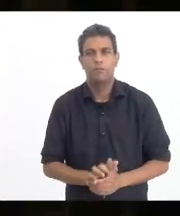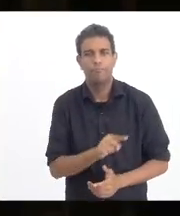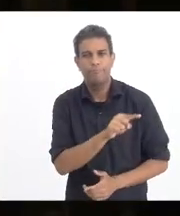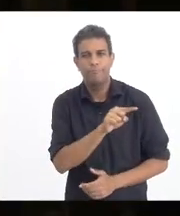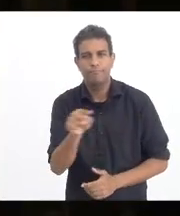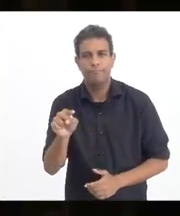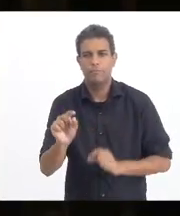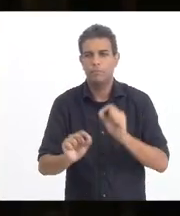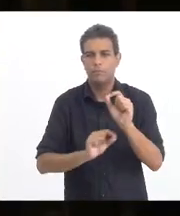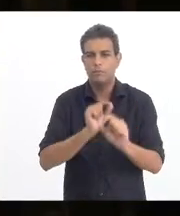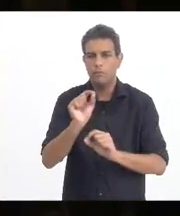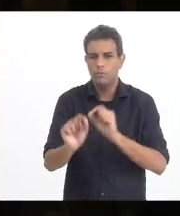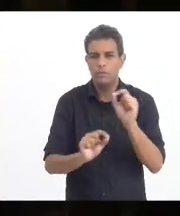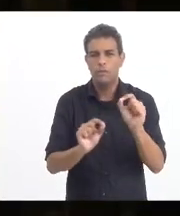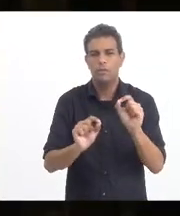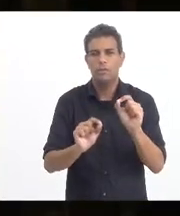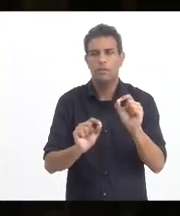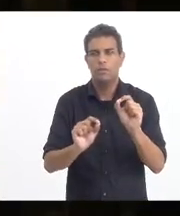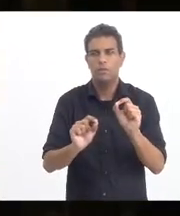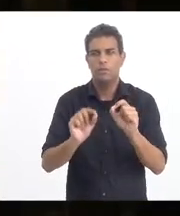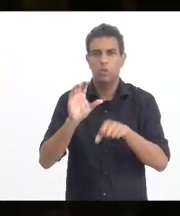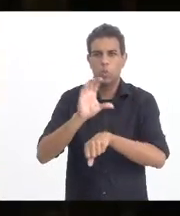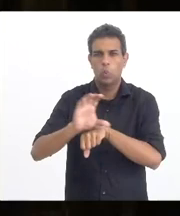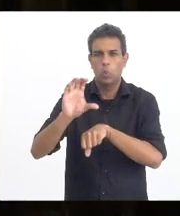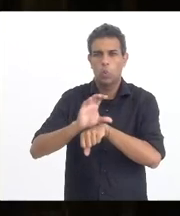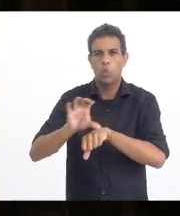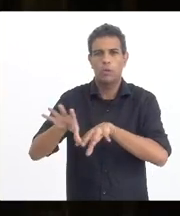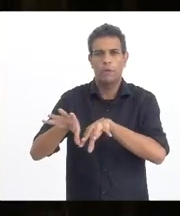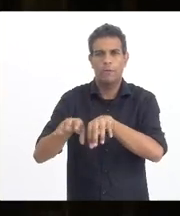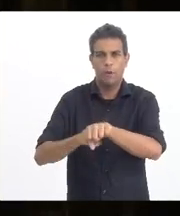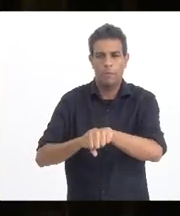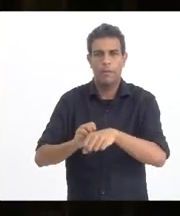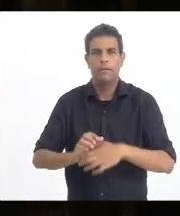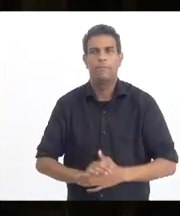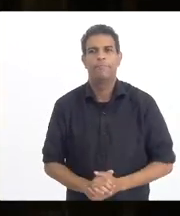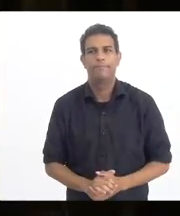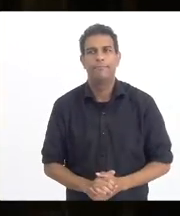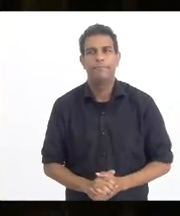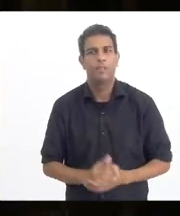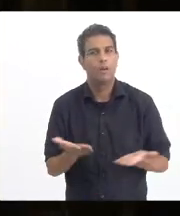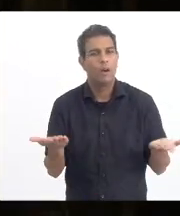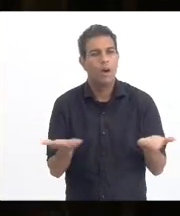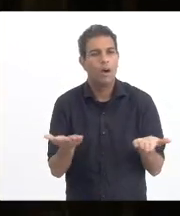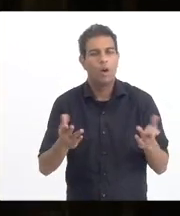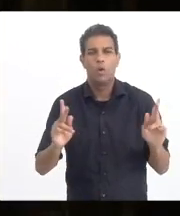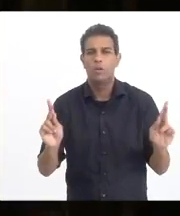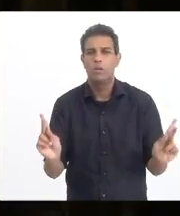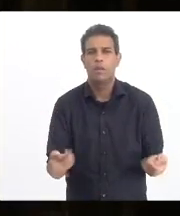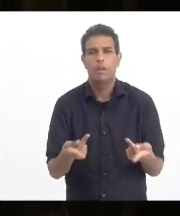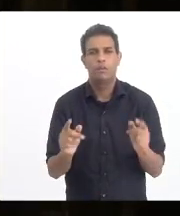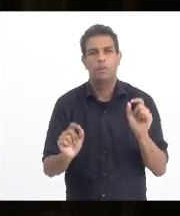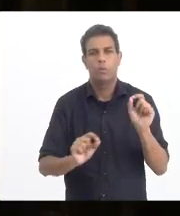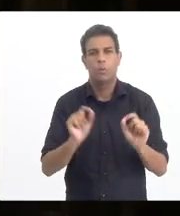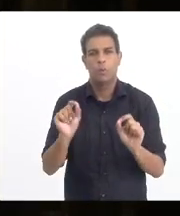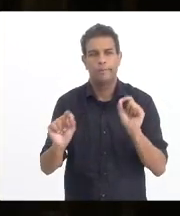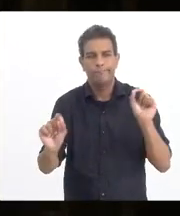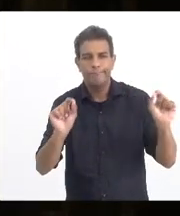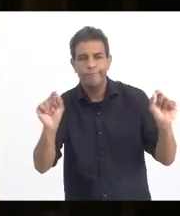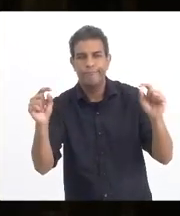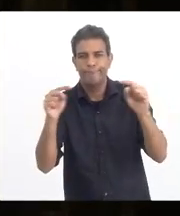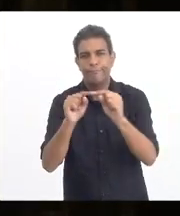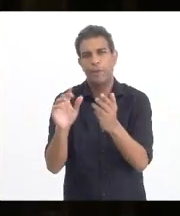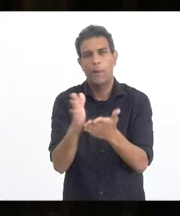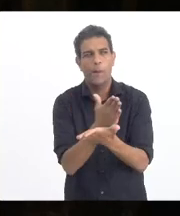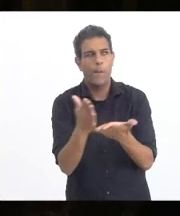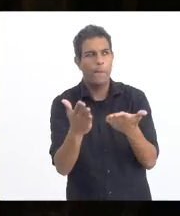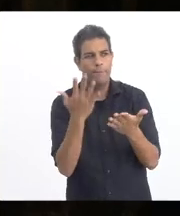questão da especialização. Né? Porque hoje, o que acontece? Talvez alguns